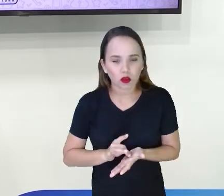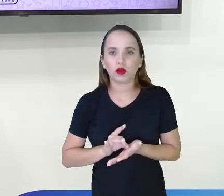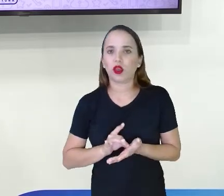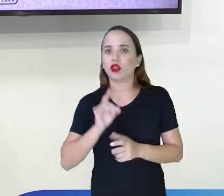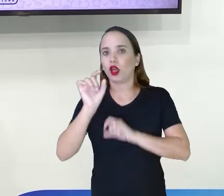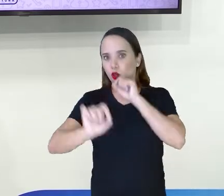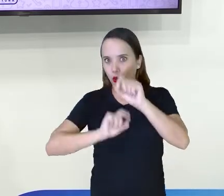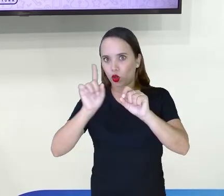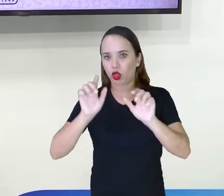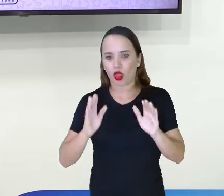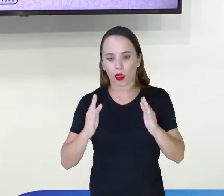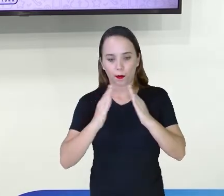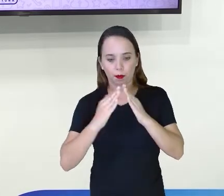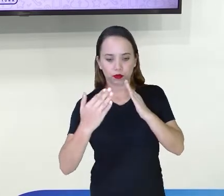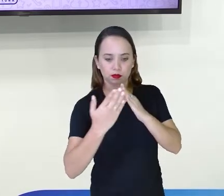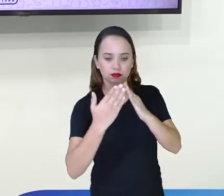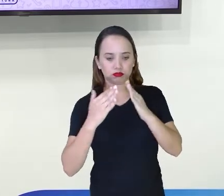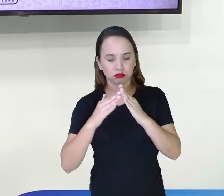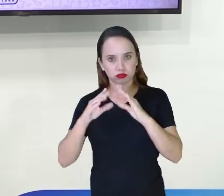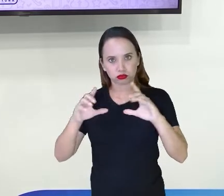que é uma pirâmide, certo?